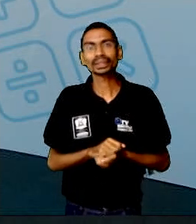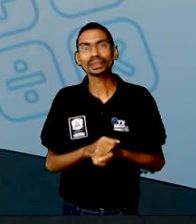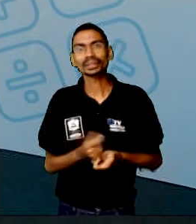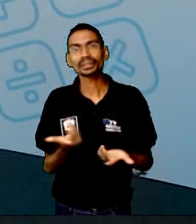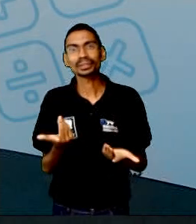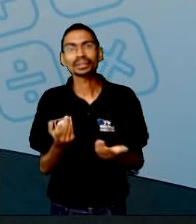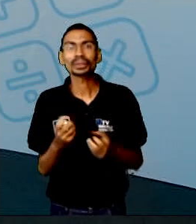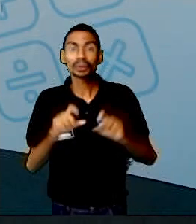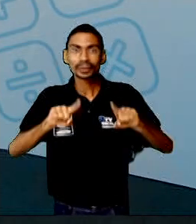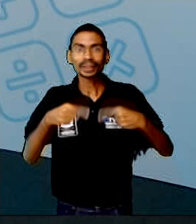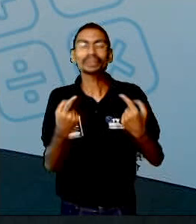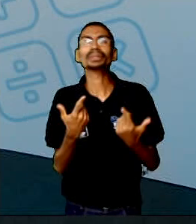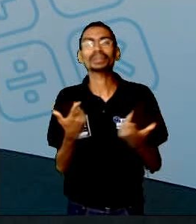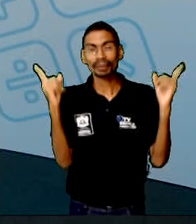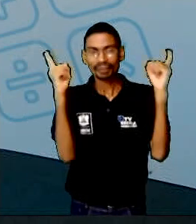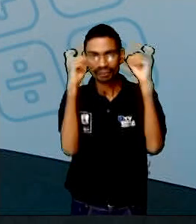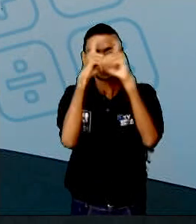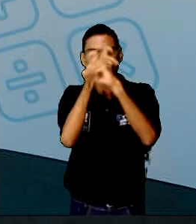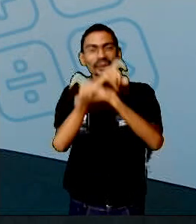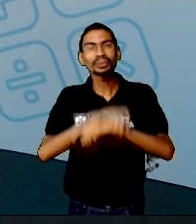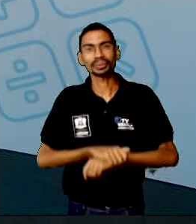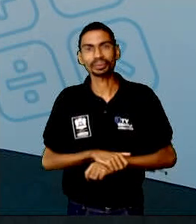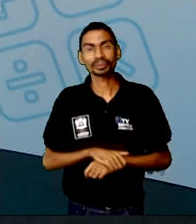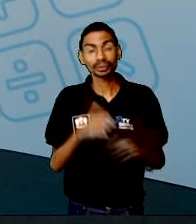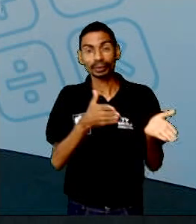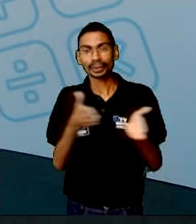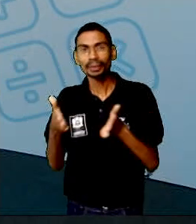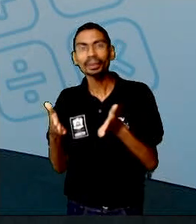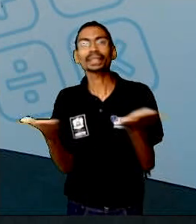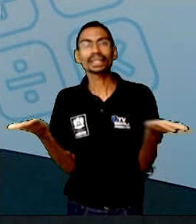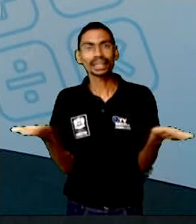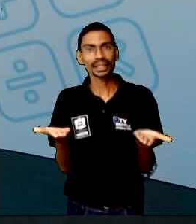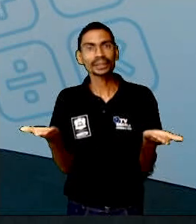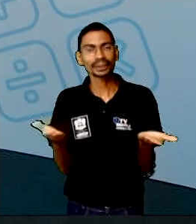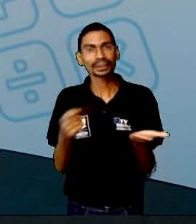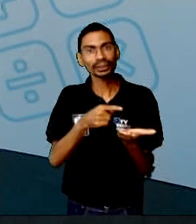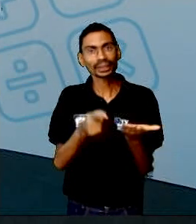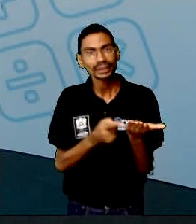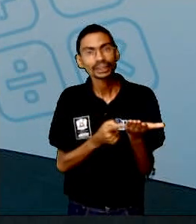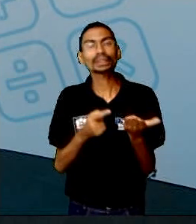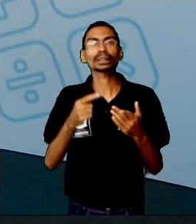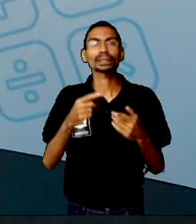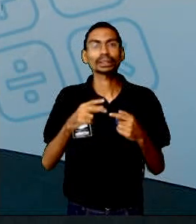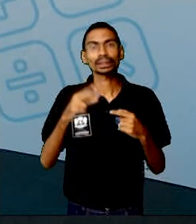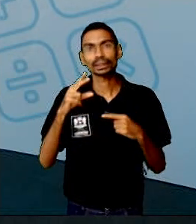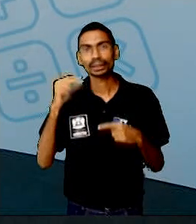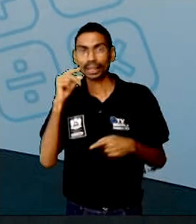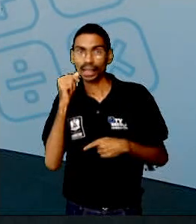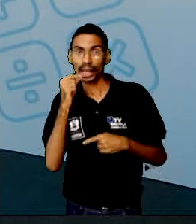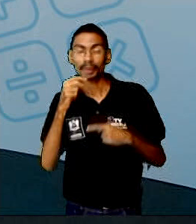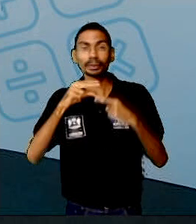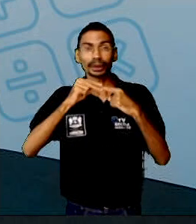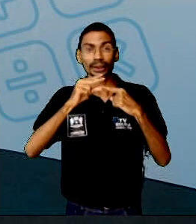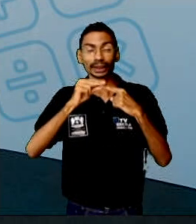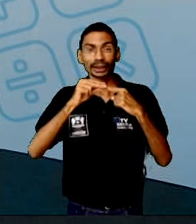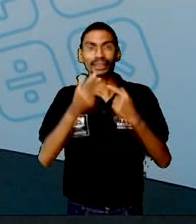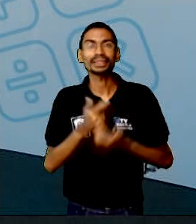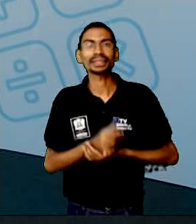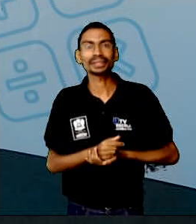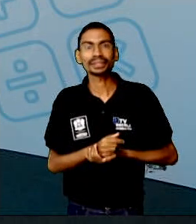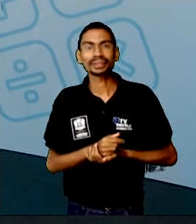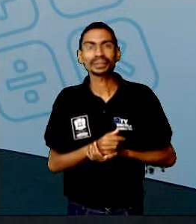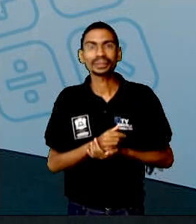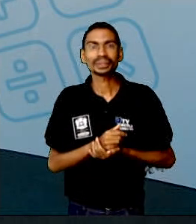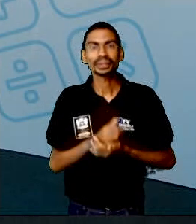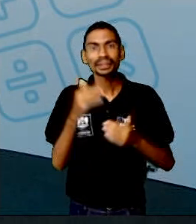difícil, ok? Separe aí o seu caderno, seu lápis, sua caneta e vamos para a